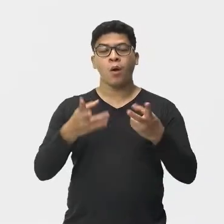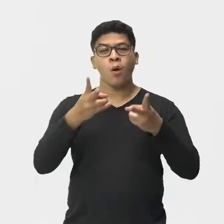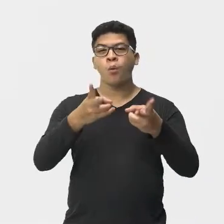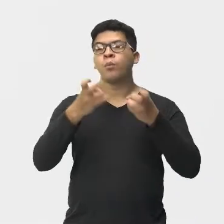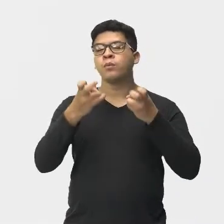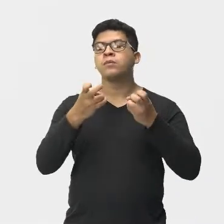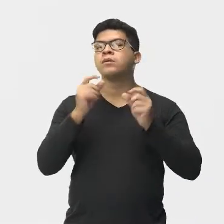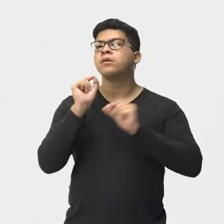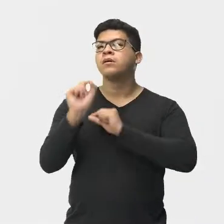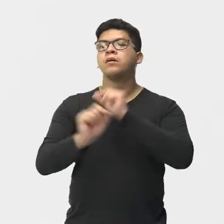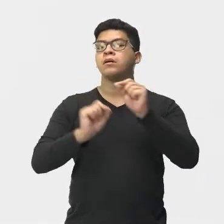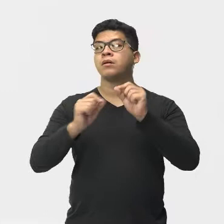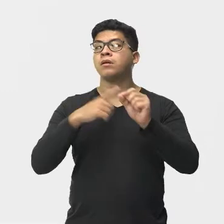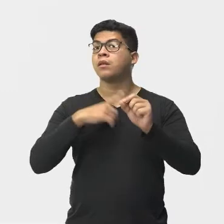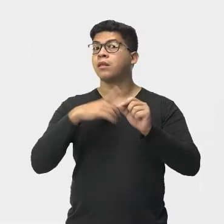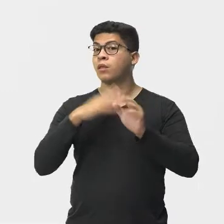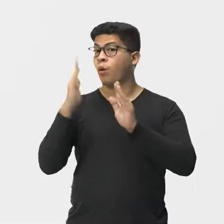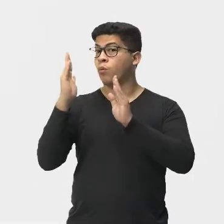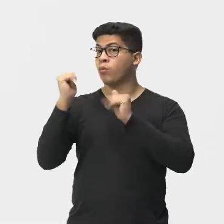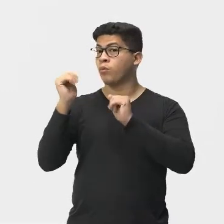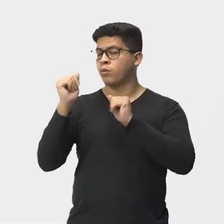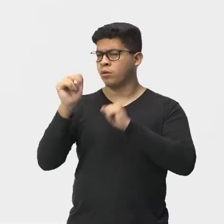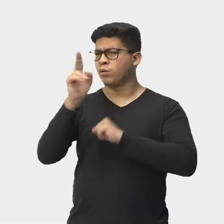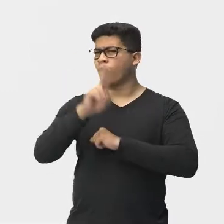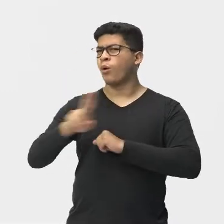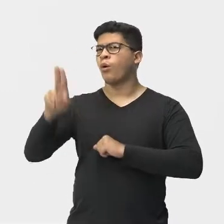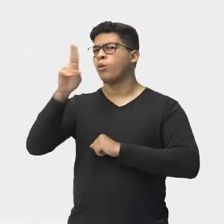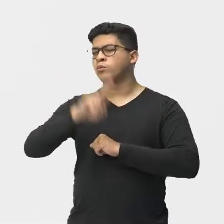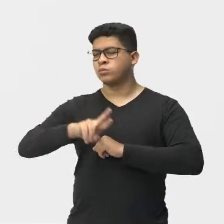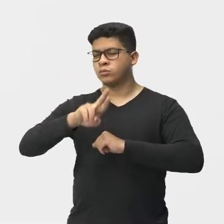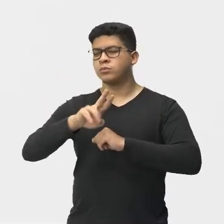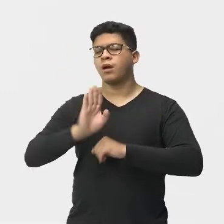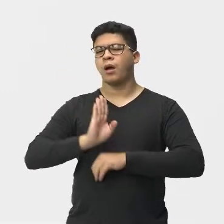observem que em espanhol nós utilizamos muito esses